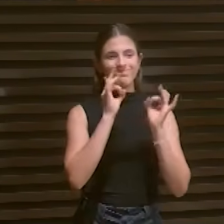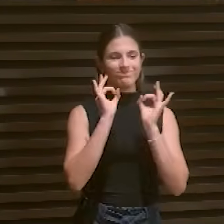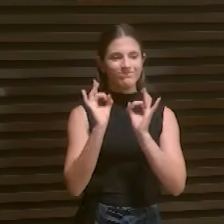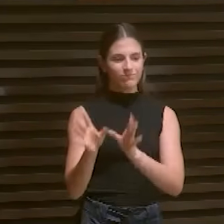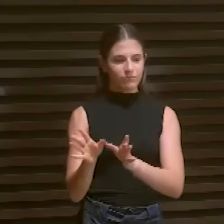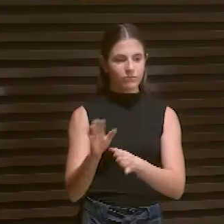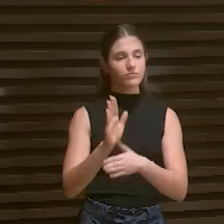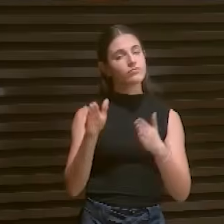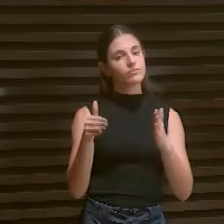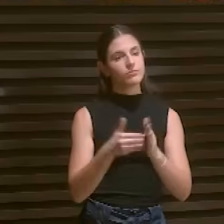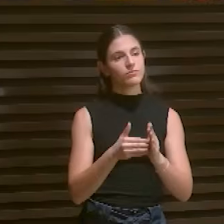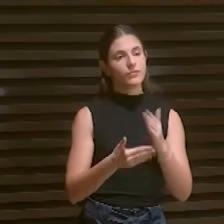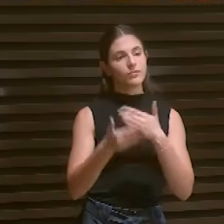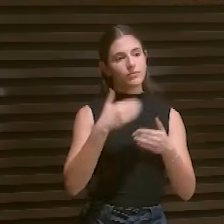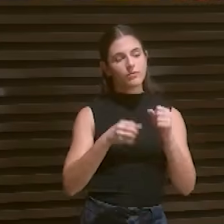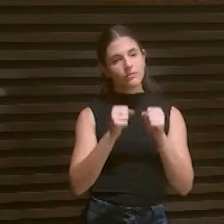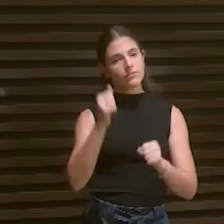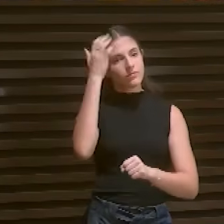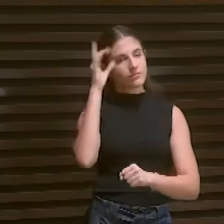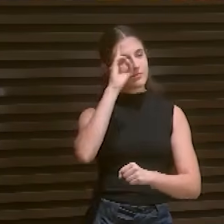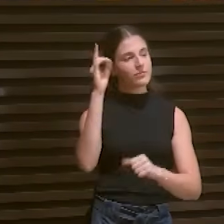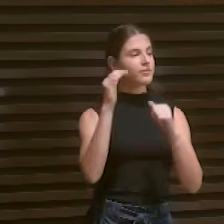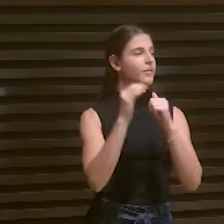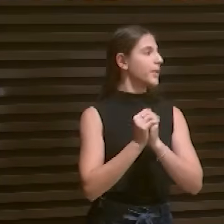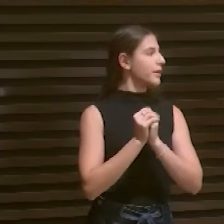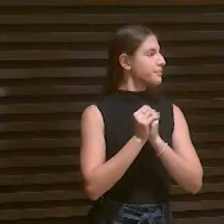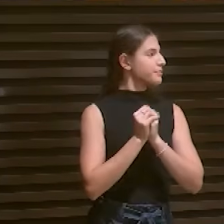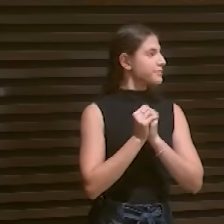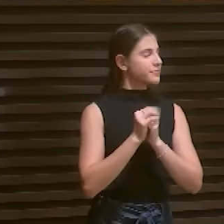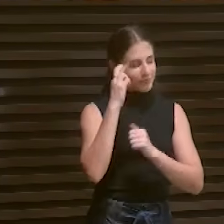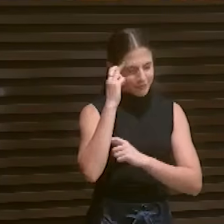isso, pelo poder e graça de Deus. Amém?